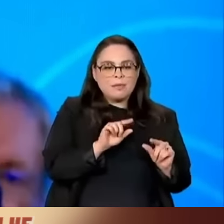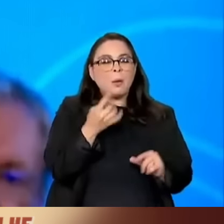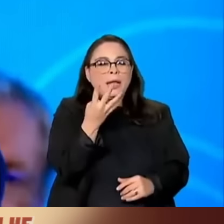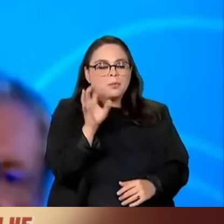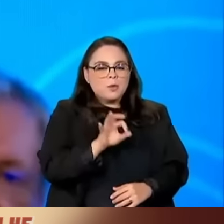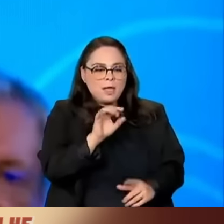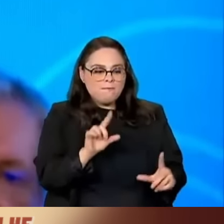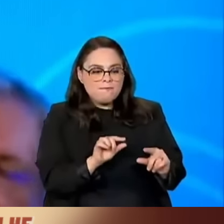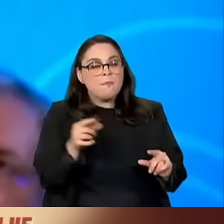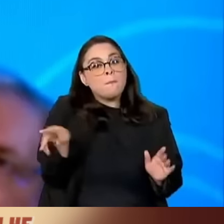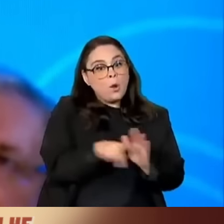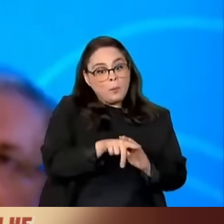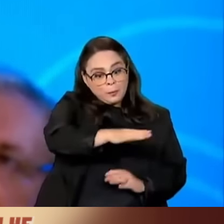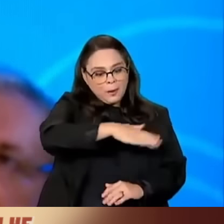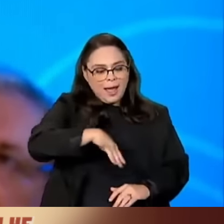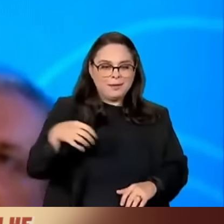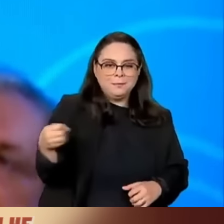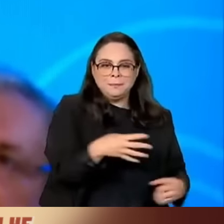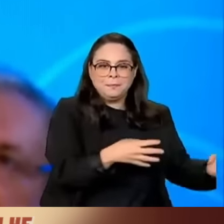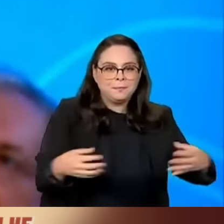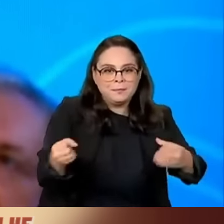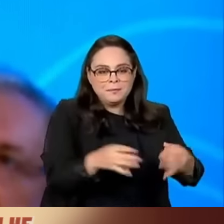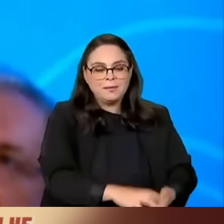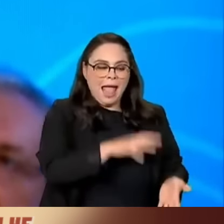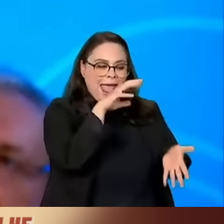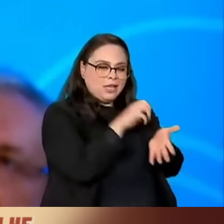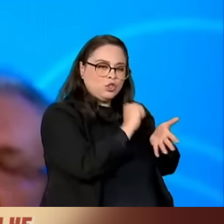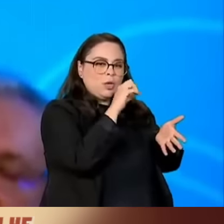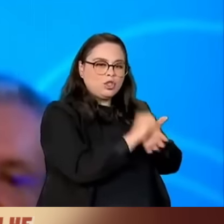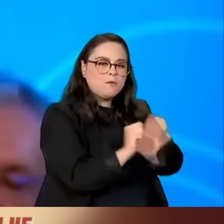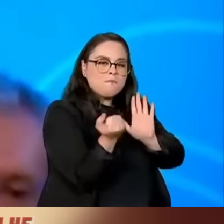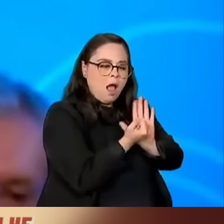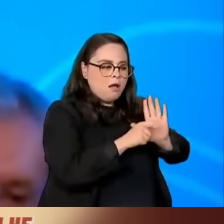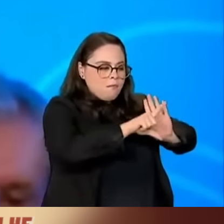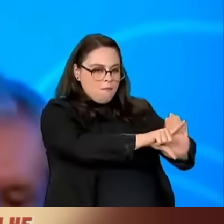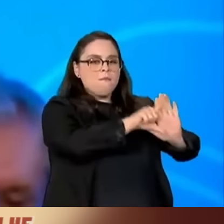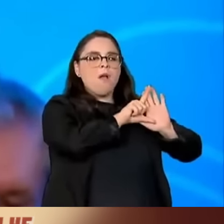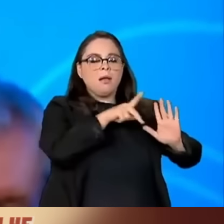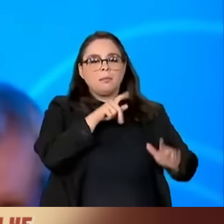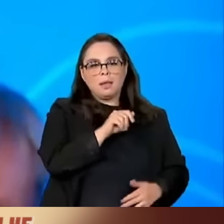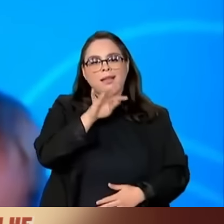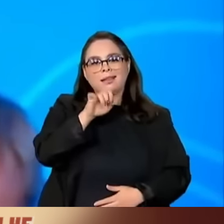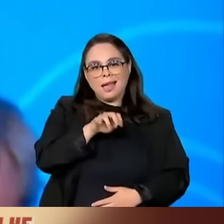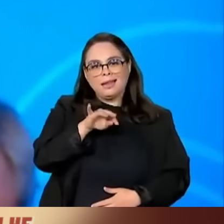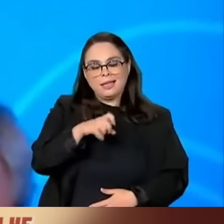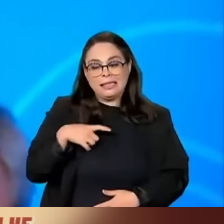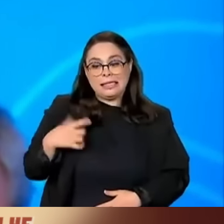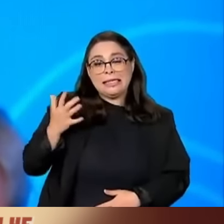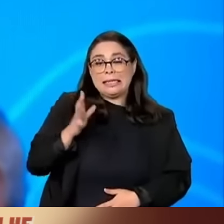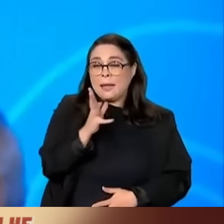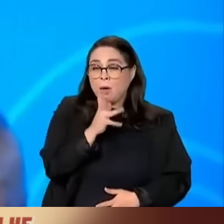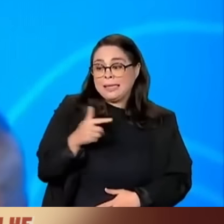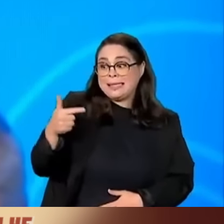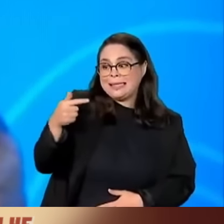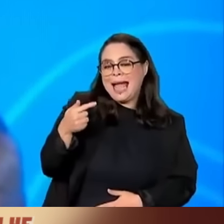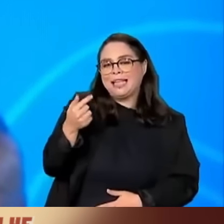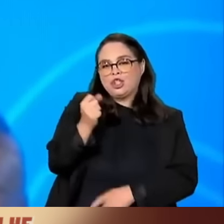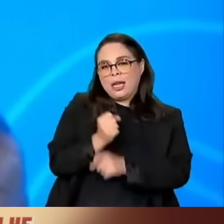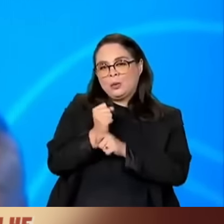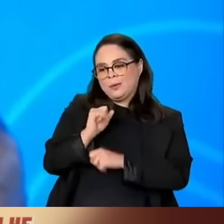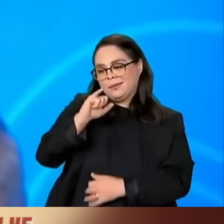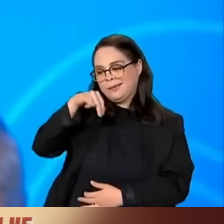para inovação. Registro de patentes estava levando quase 7 anos no